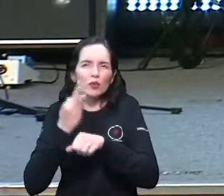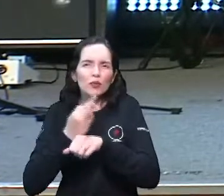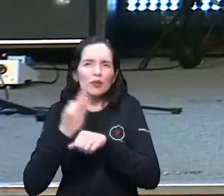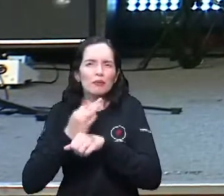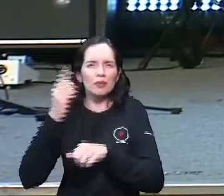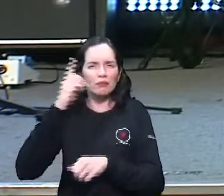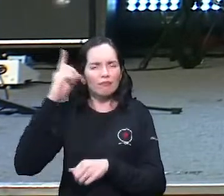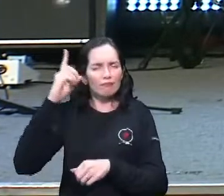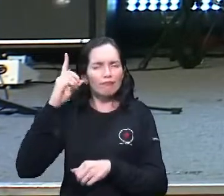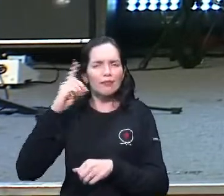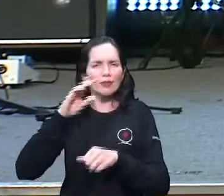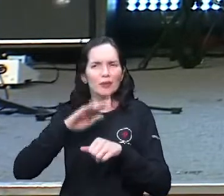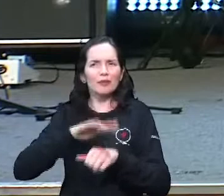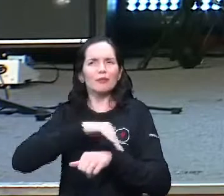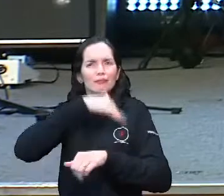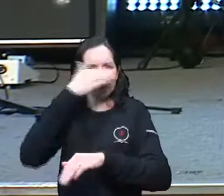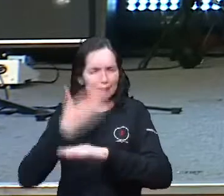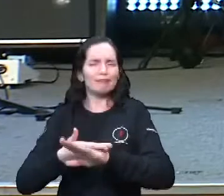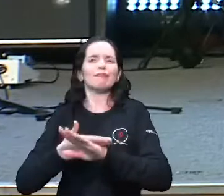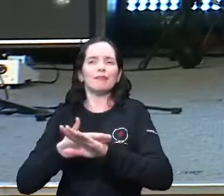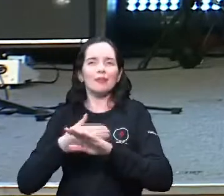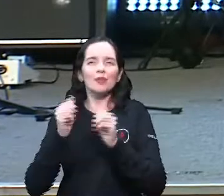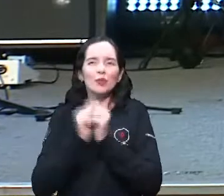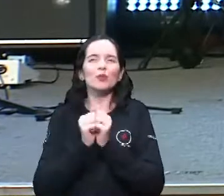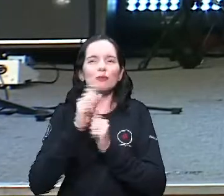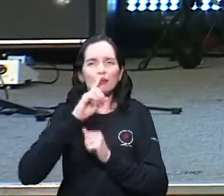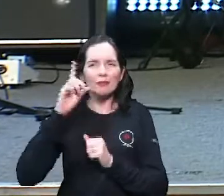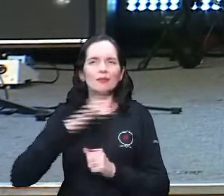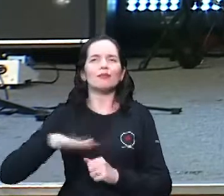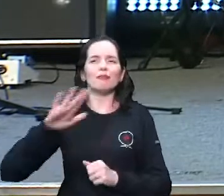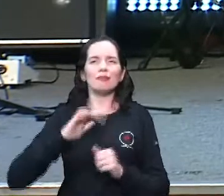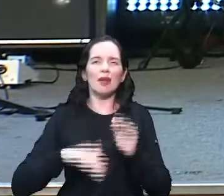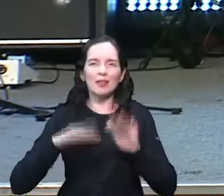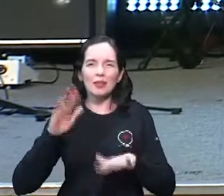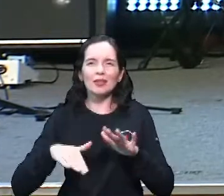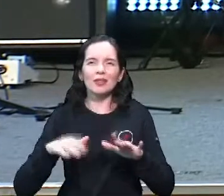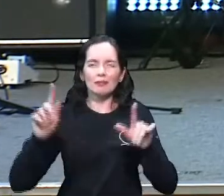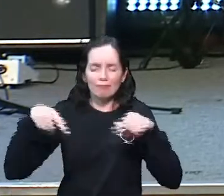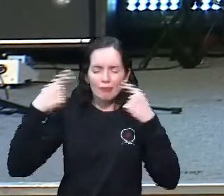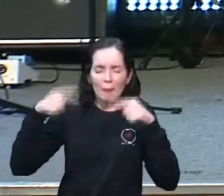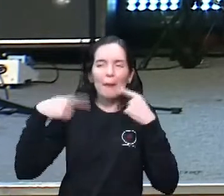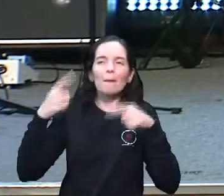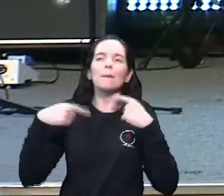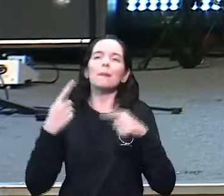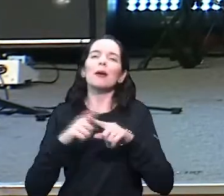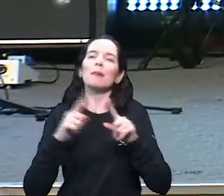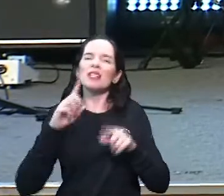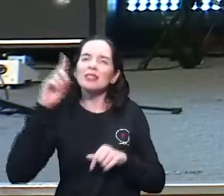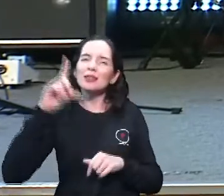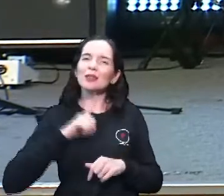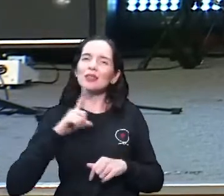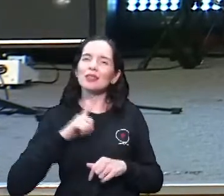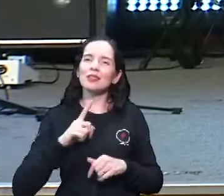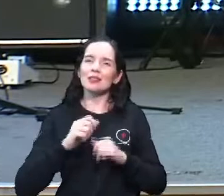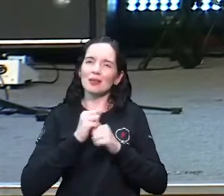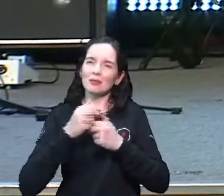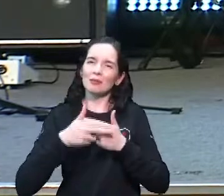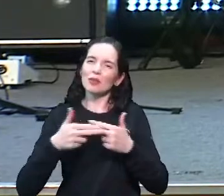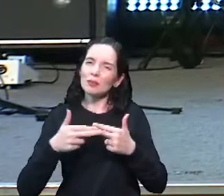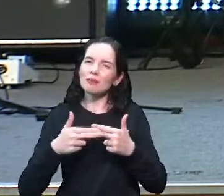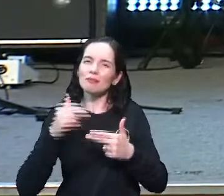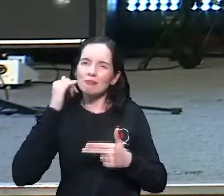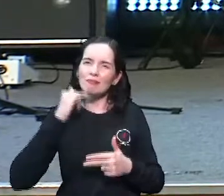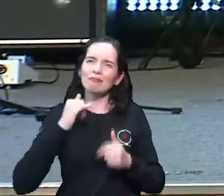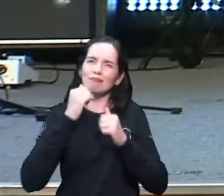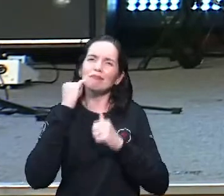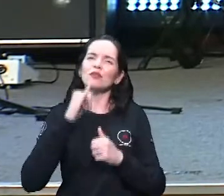valer a pena. Pode aparecer um Labão na tua vida, mas Deus tem um ato profético para te libertar. É uma